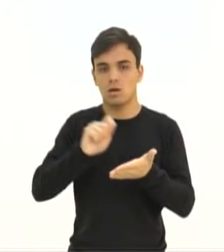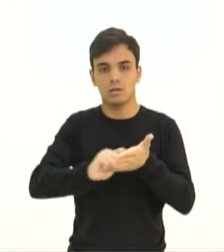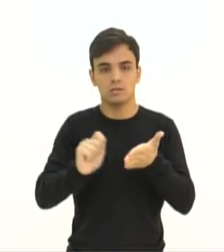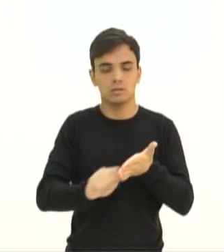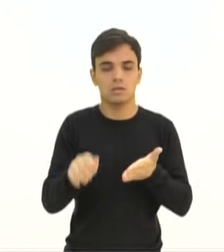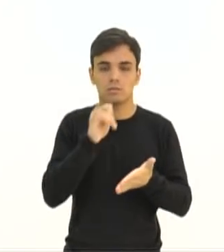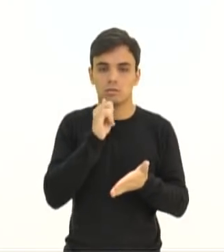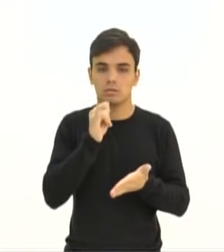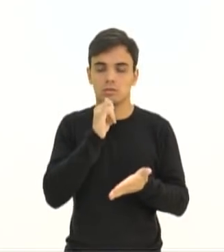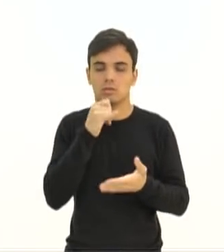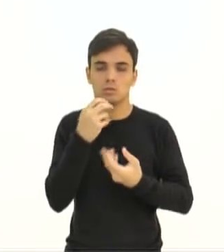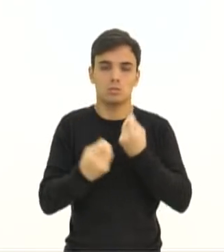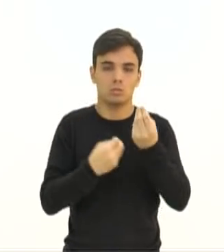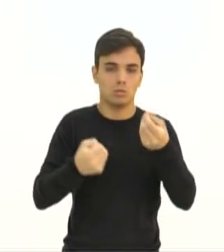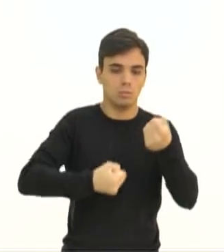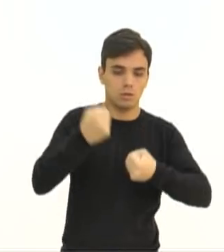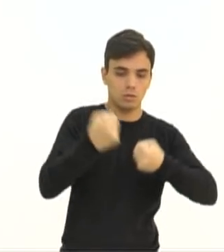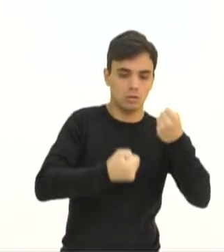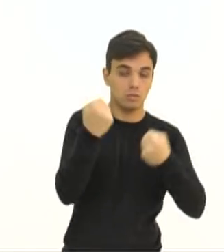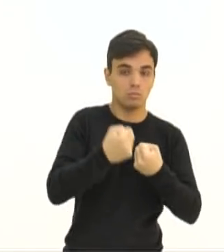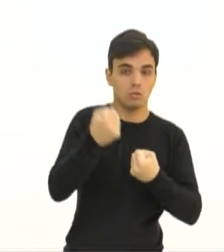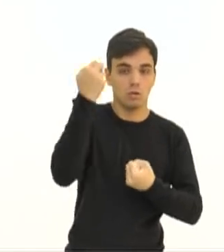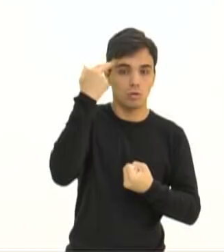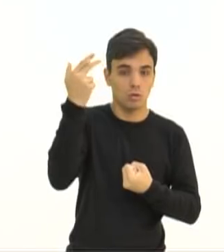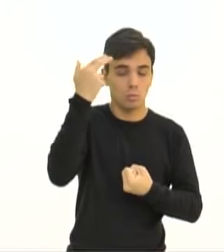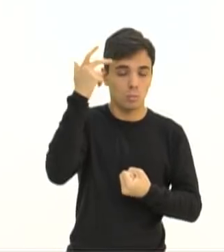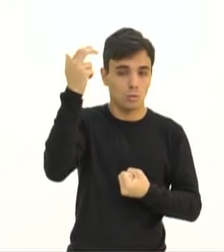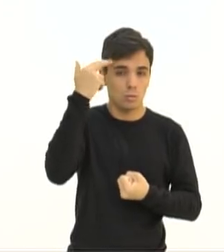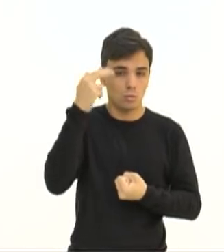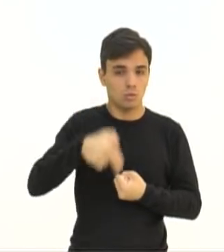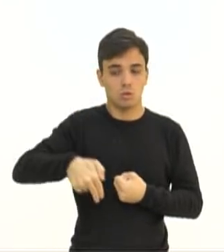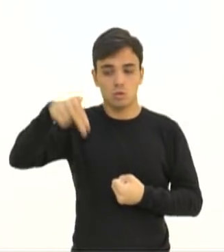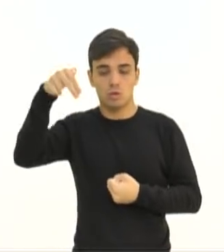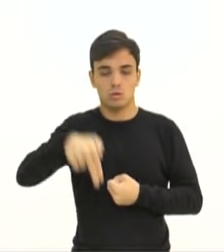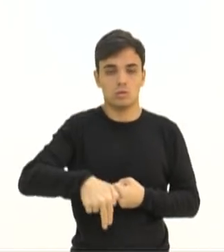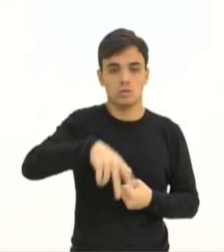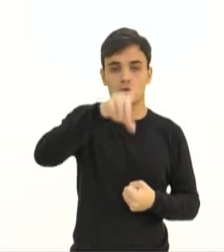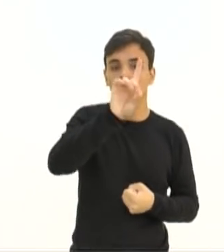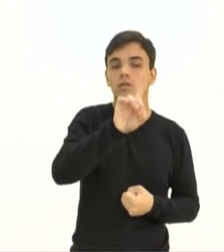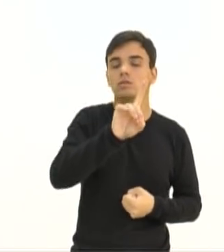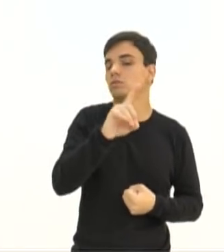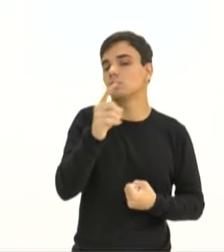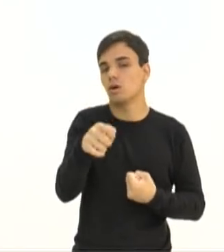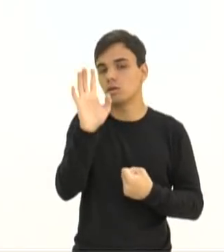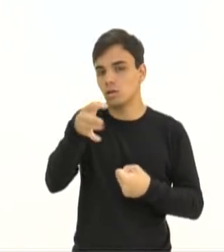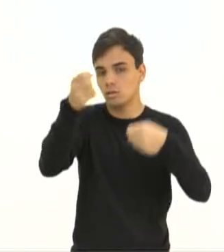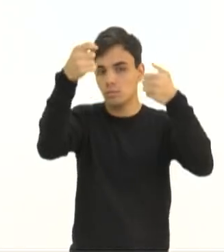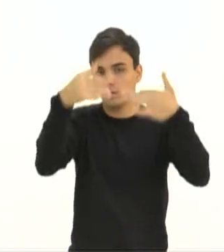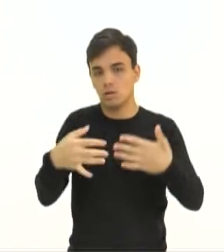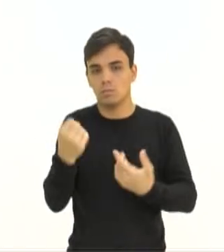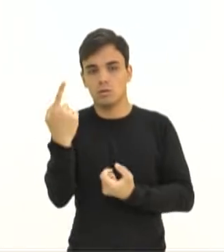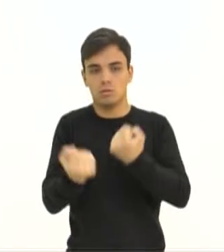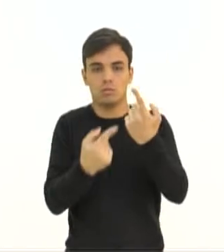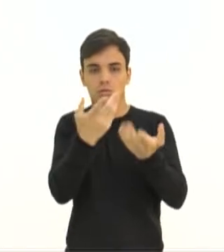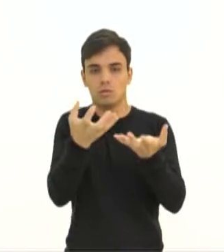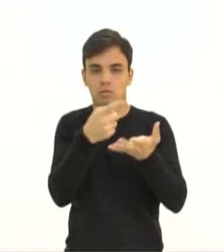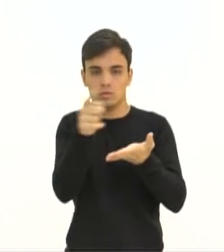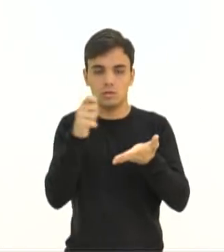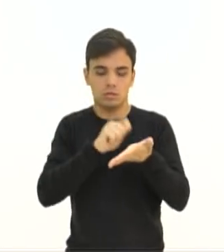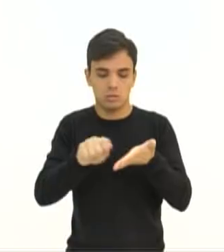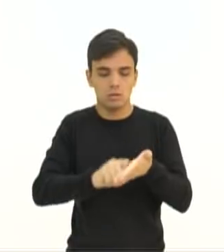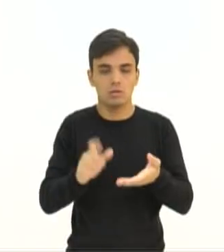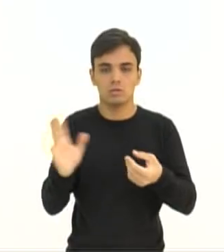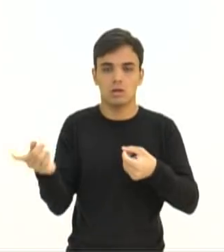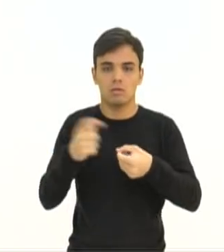de meios de transportes que são comuns no Norte e no Nordeste. Então, nós falamos alguns. Quero que vocês escrevam lá e a gente já volta